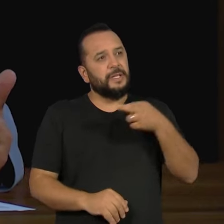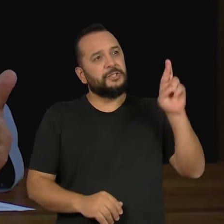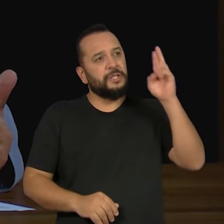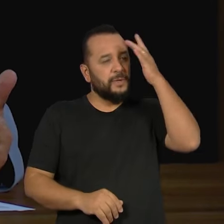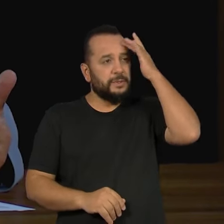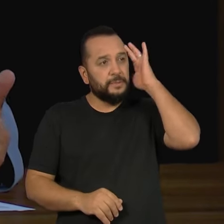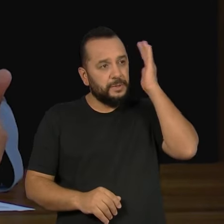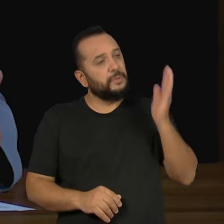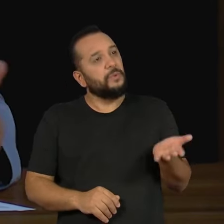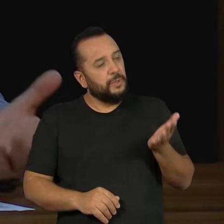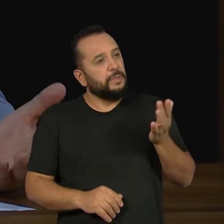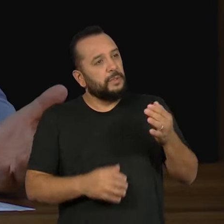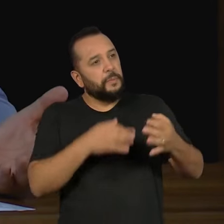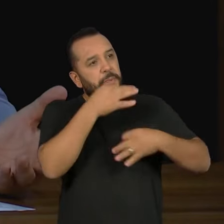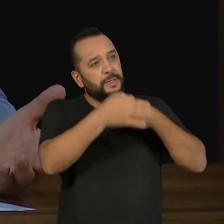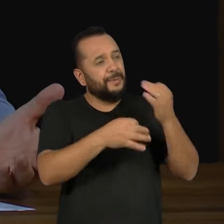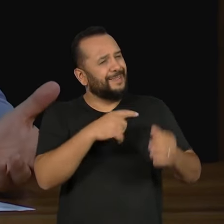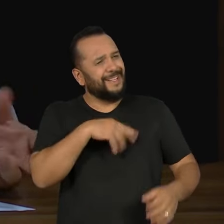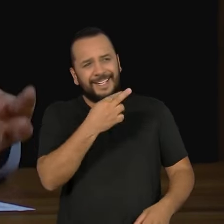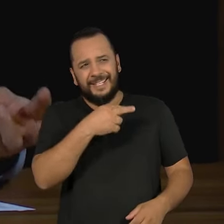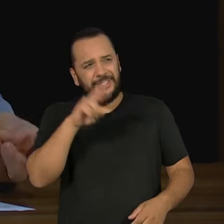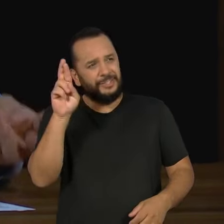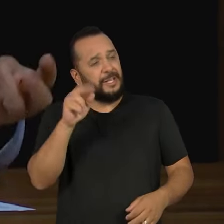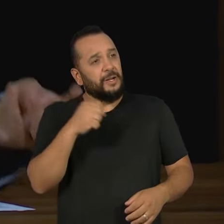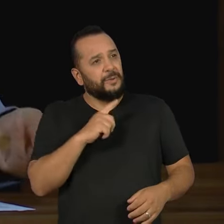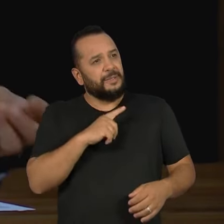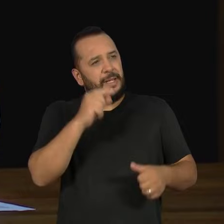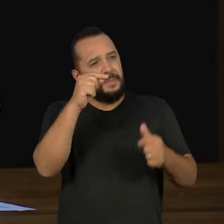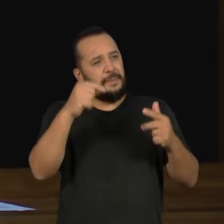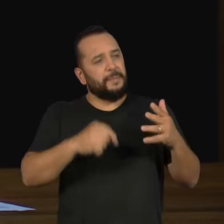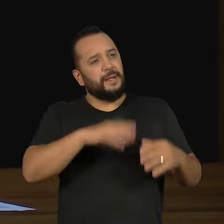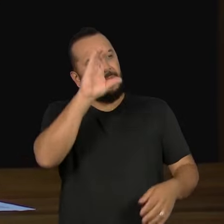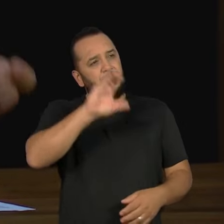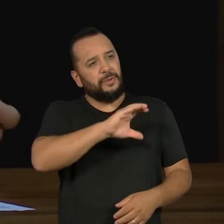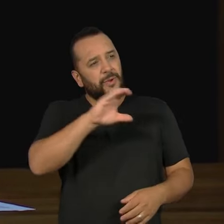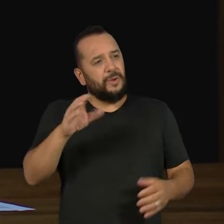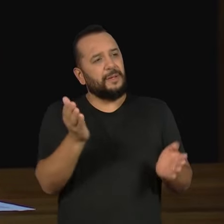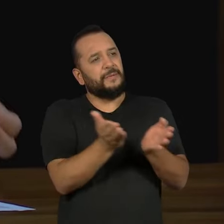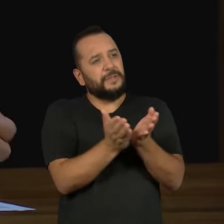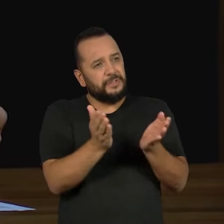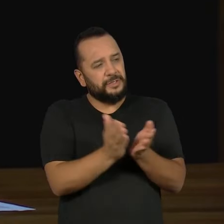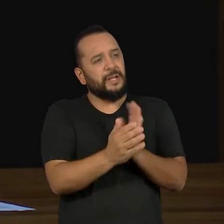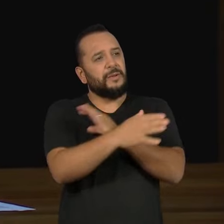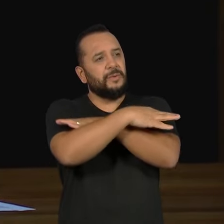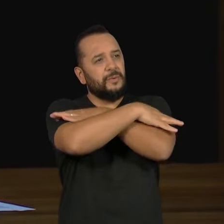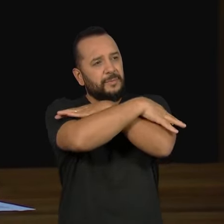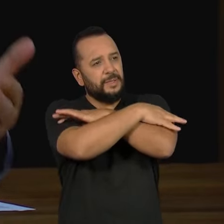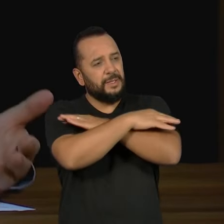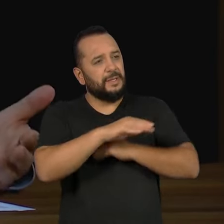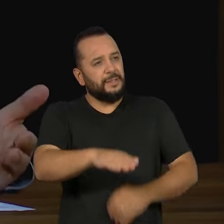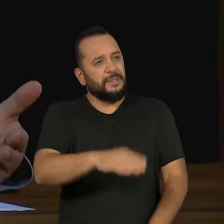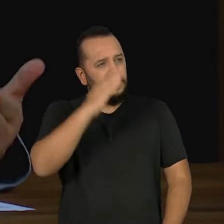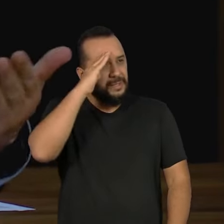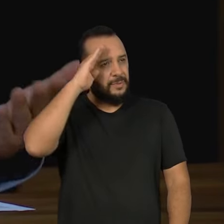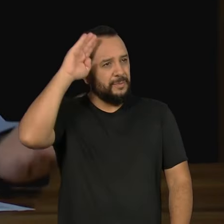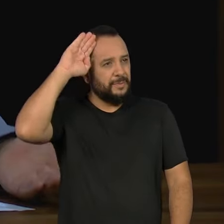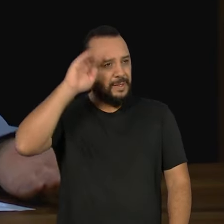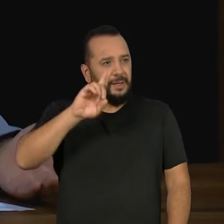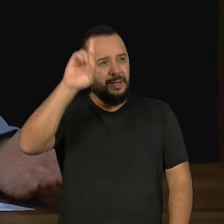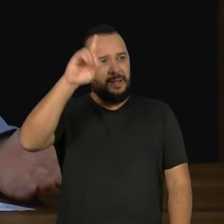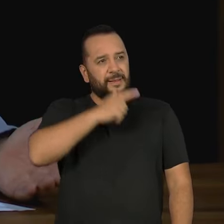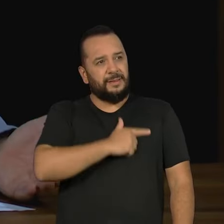colaboradores S tem todo tipo de gente católicos evangélicos pessoal da Umbanda candomblé ateus